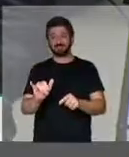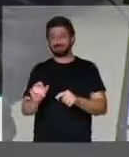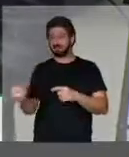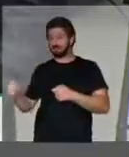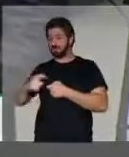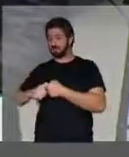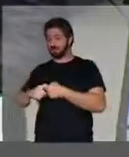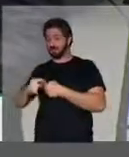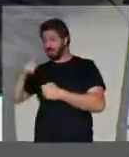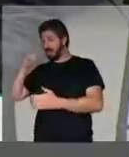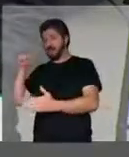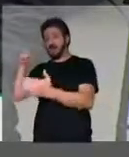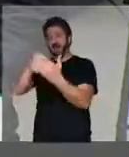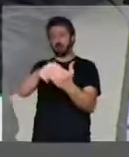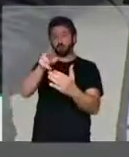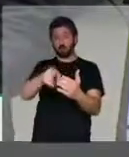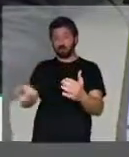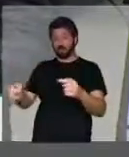Vitalmiro Moura, que